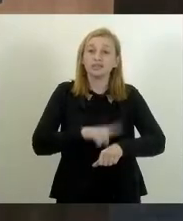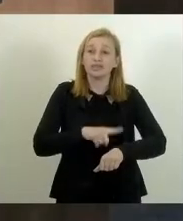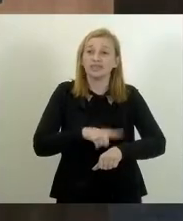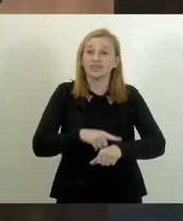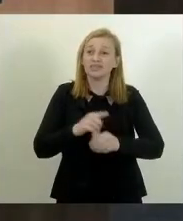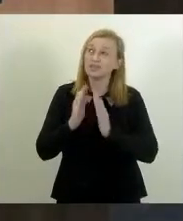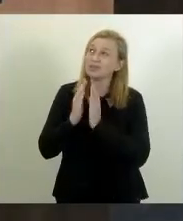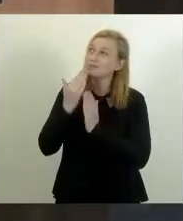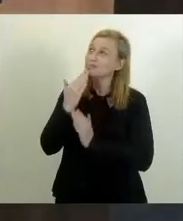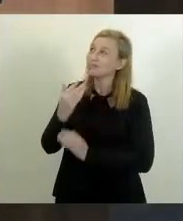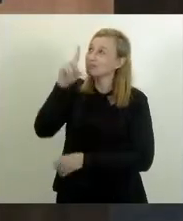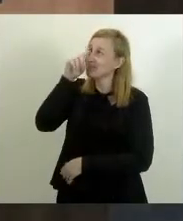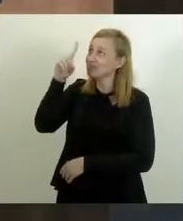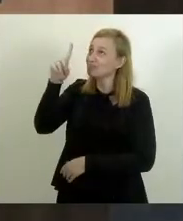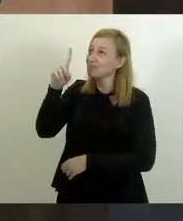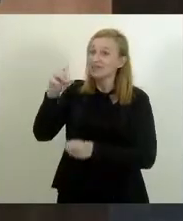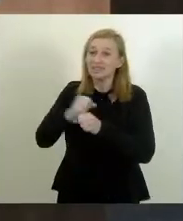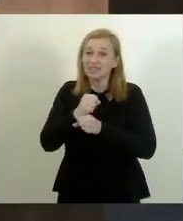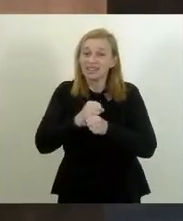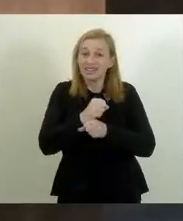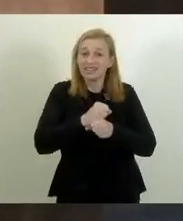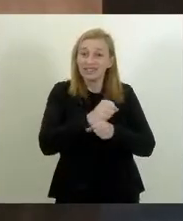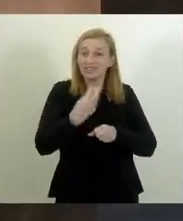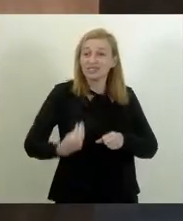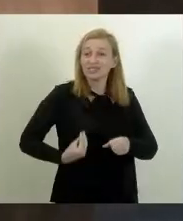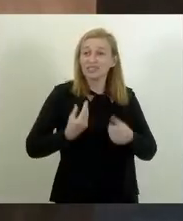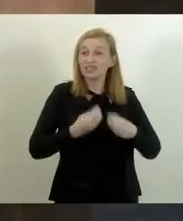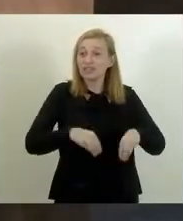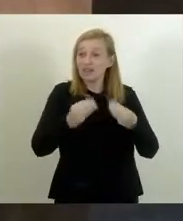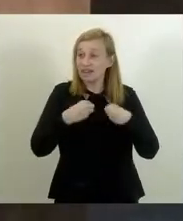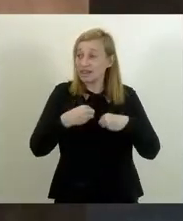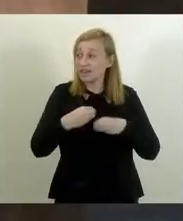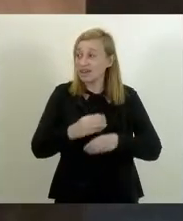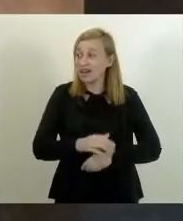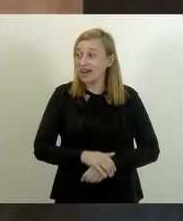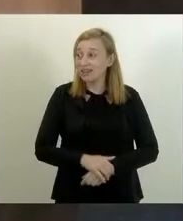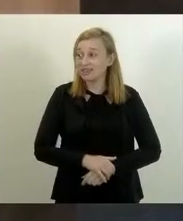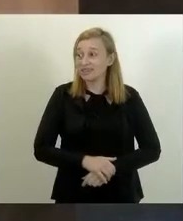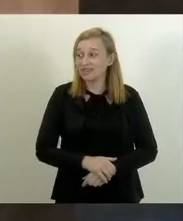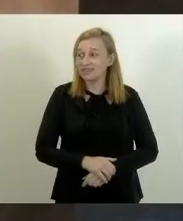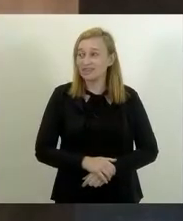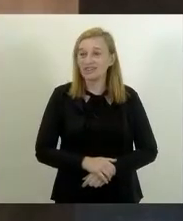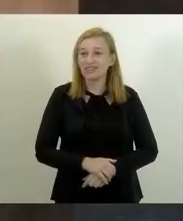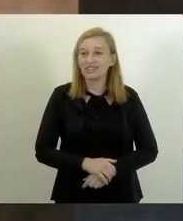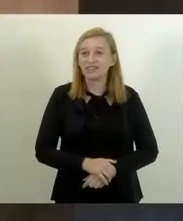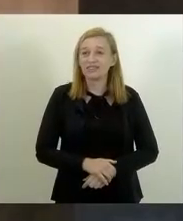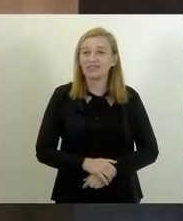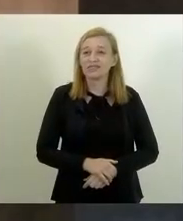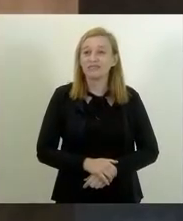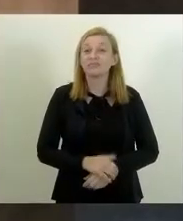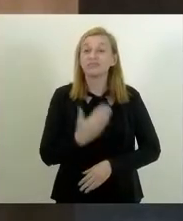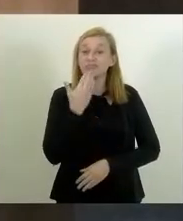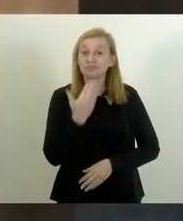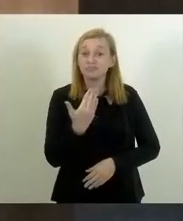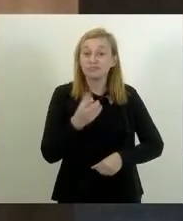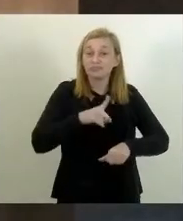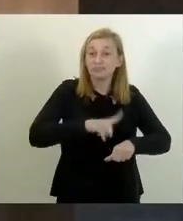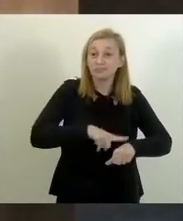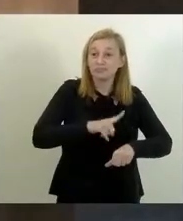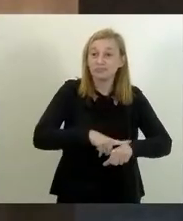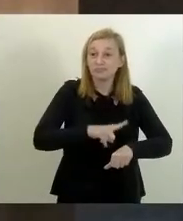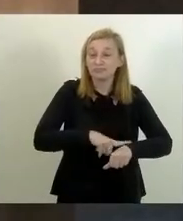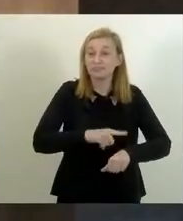Deus que dê muitos anos de vida, porque estruturalmente você homenagear uma rezadeira é uma coisa linda. O que eu vou pedir nesse